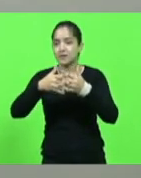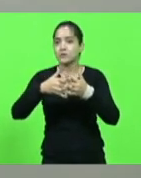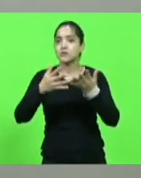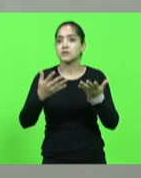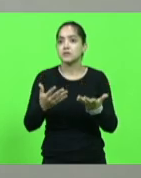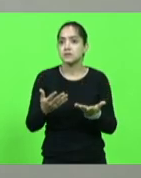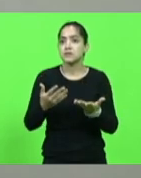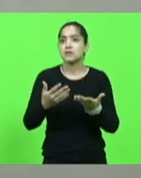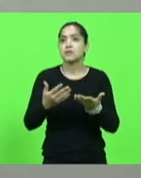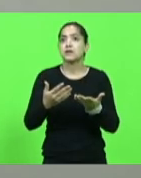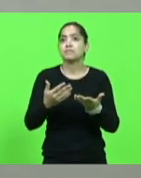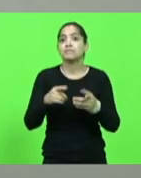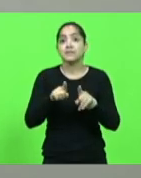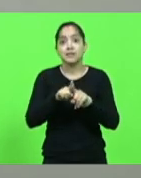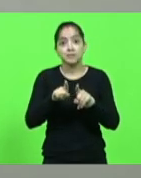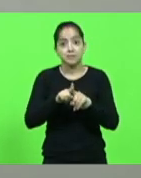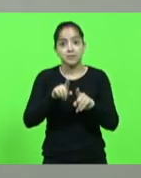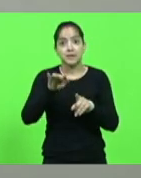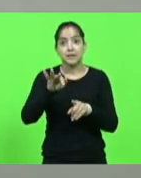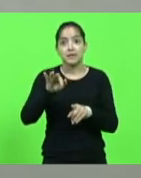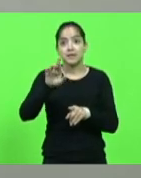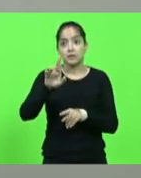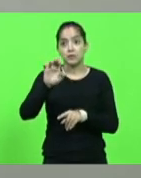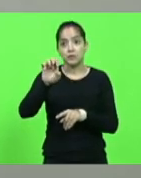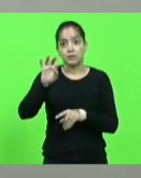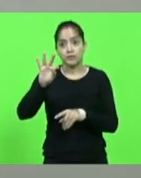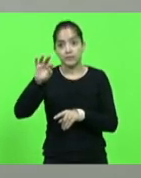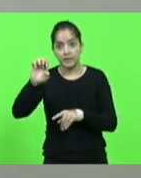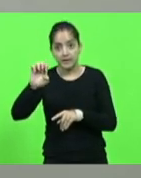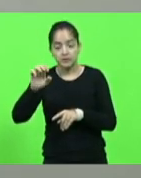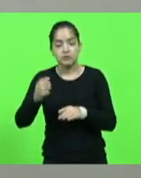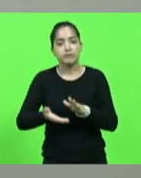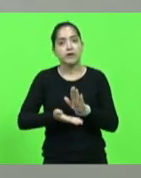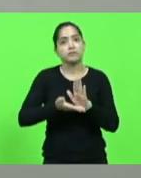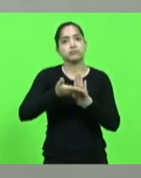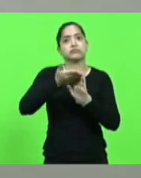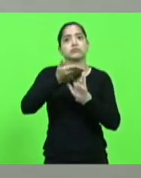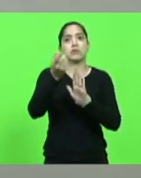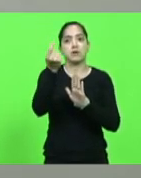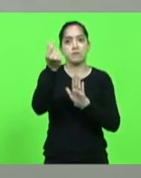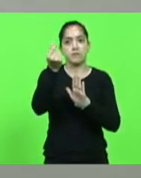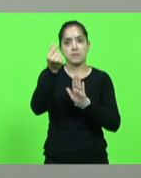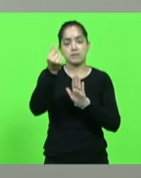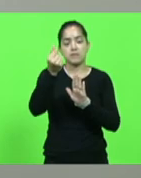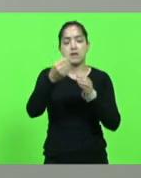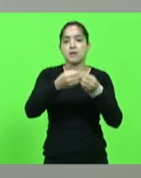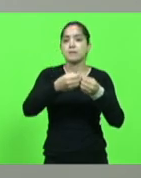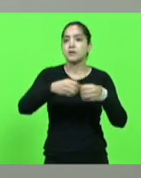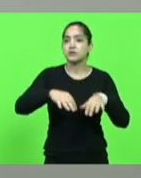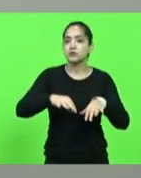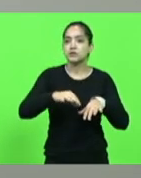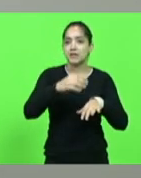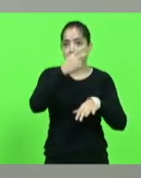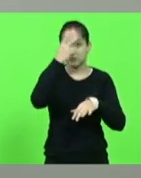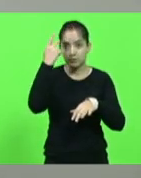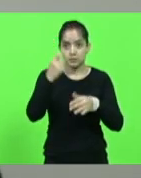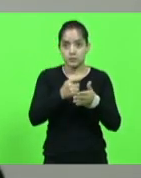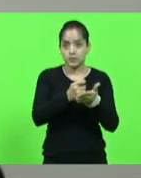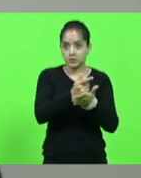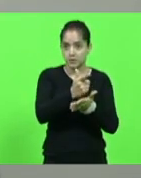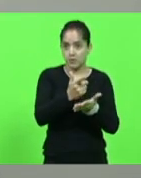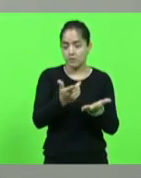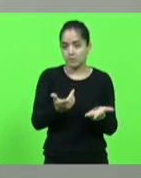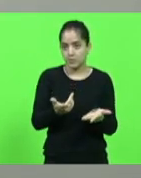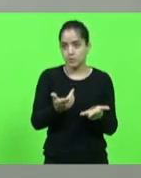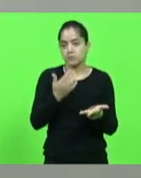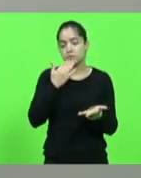ainda mais o frete, porque vai aumentar, e quem vai ser prejudicado é o consumidor. Então, eu peço o apoio também dos